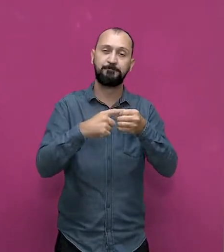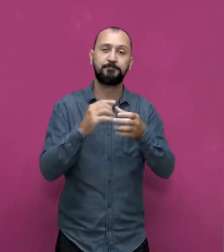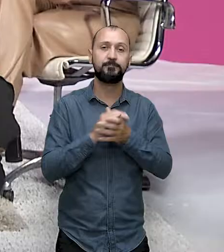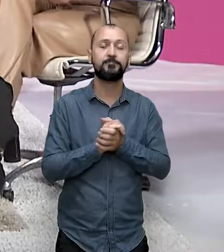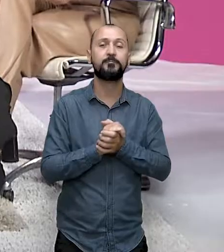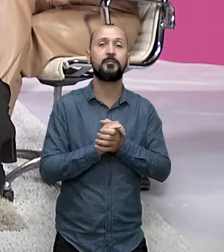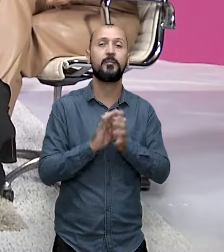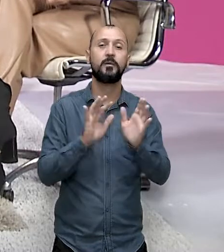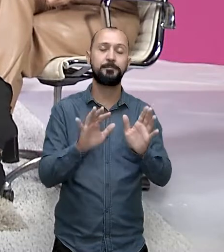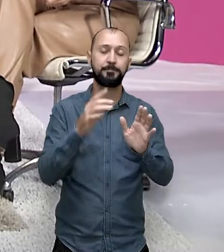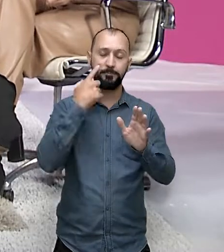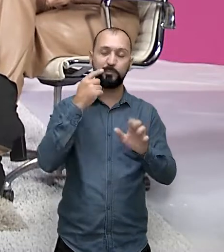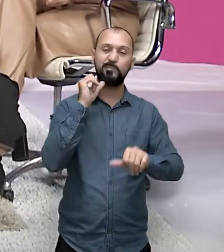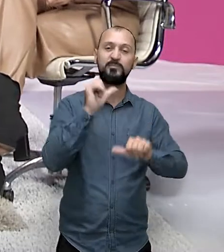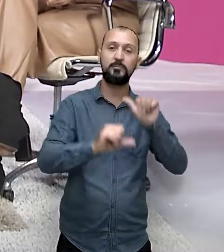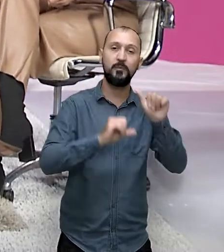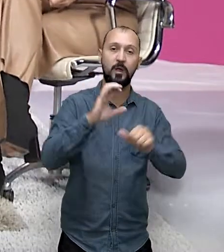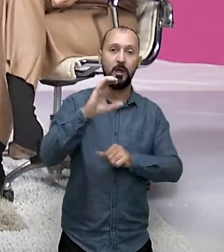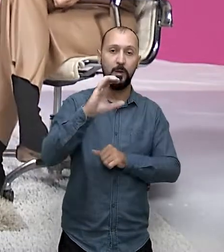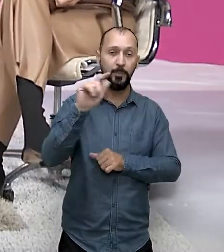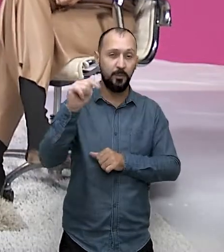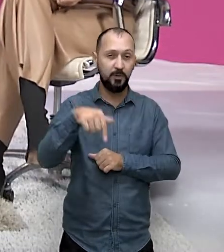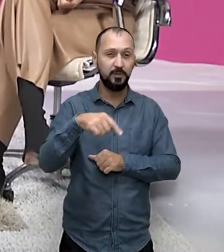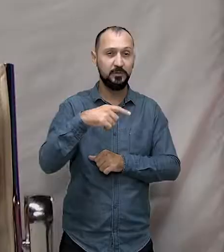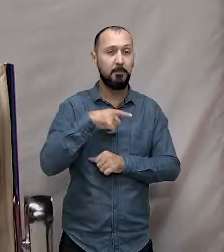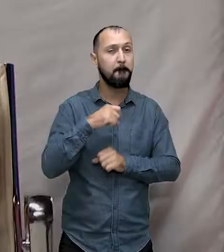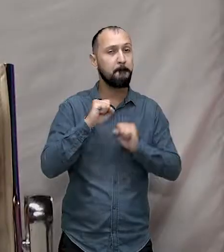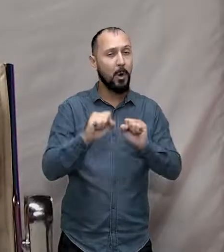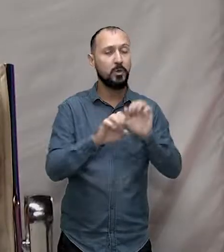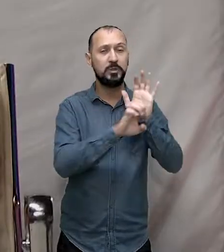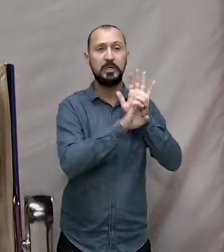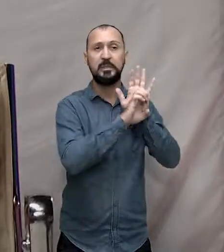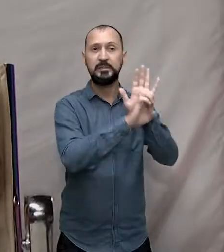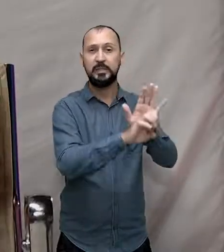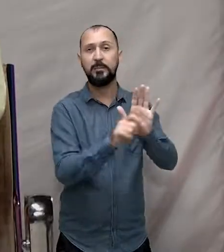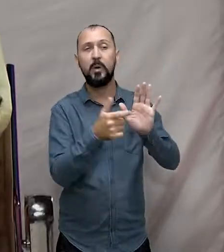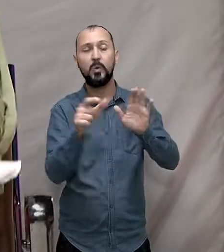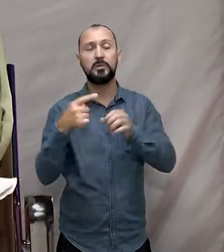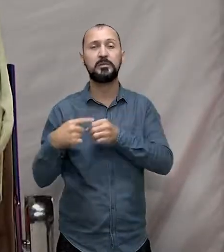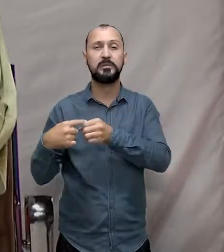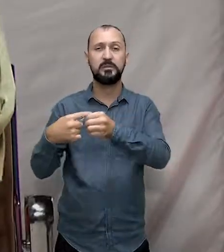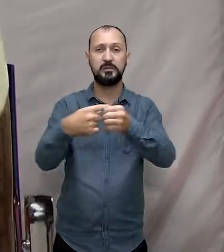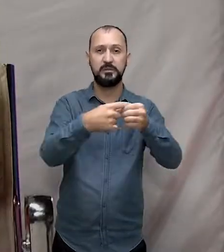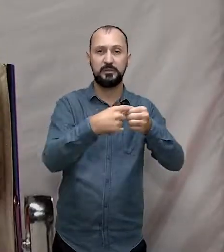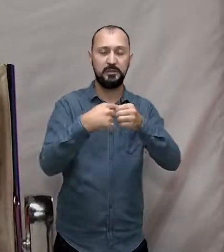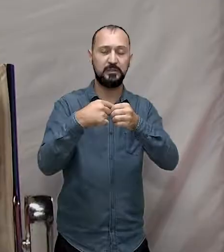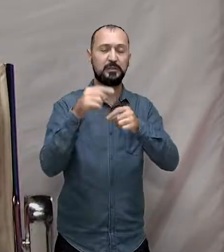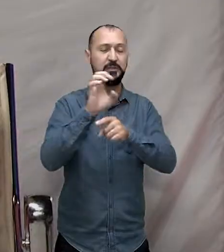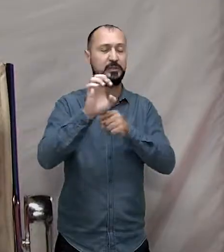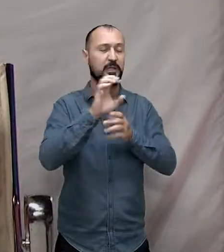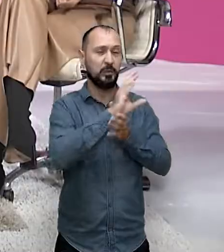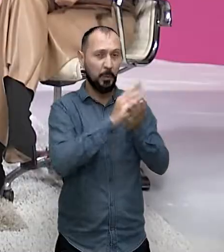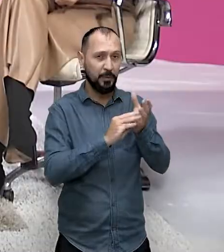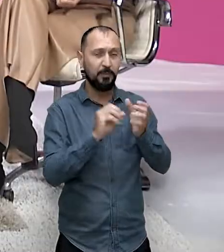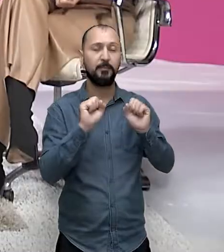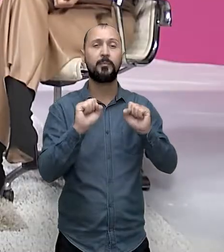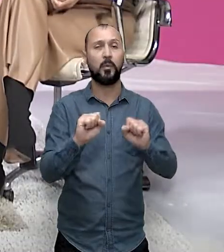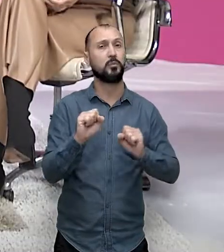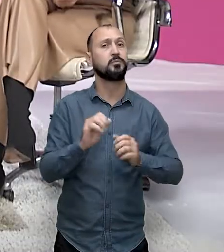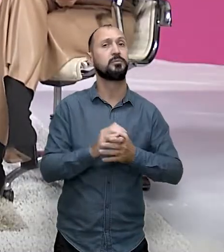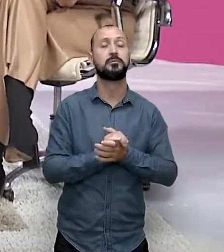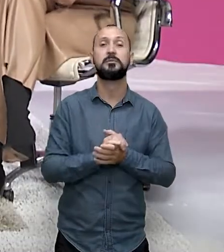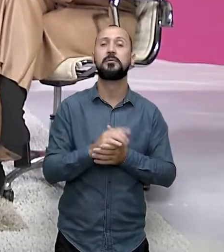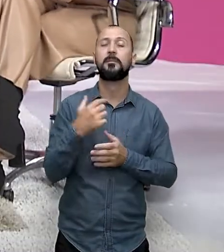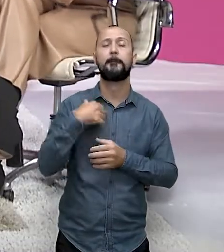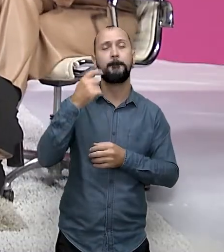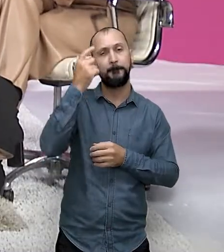cidade. E mediante todas essas mudanças, você acha que Campo Grande pode servir de exemplo para outras cidades ou até mesmo outros estados? Eu acredito que